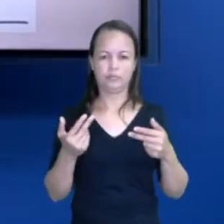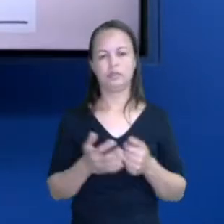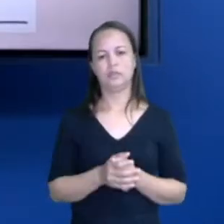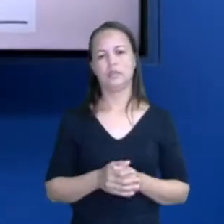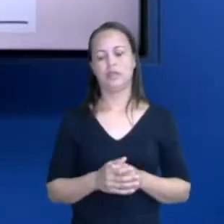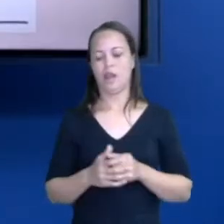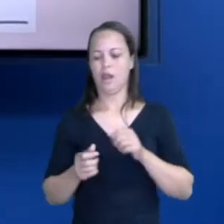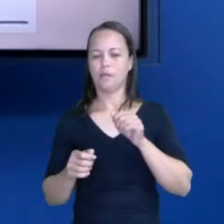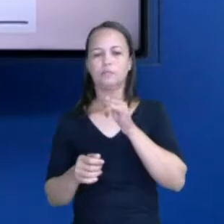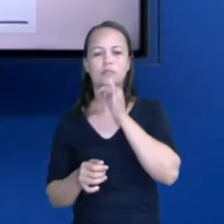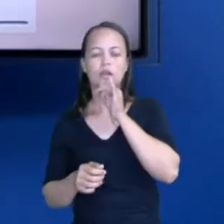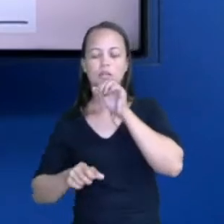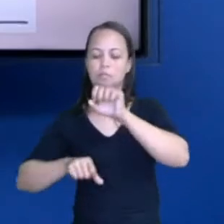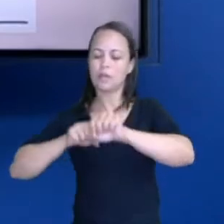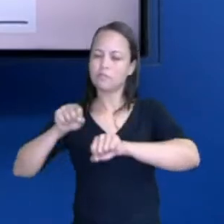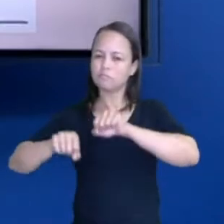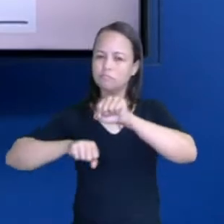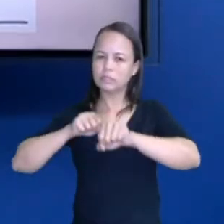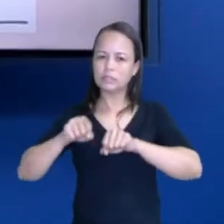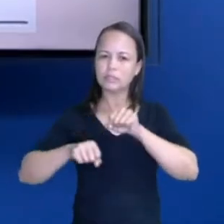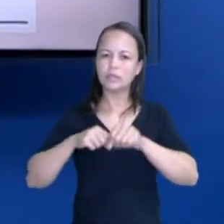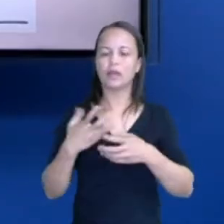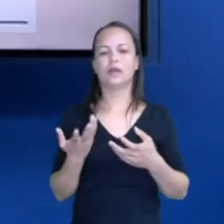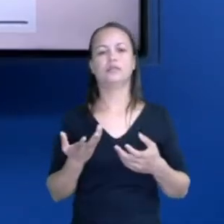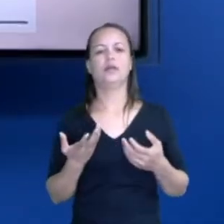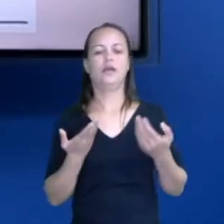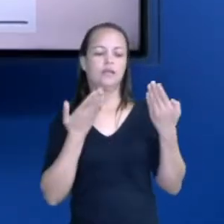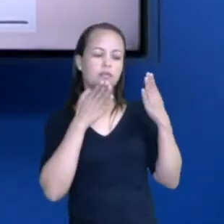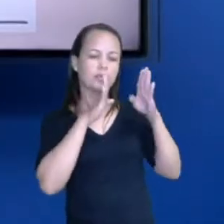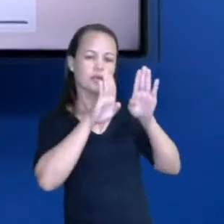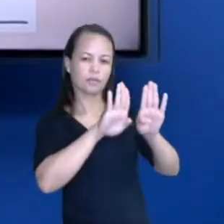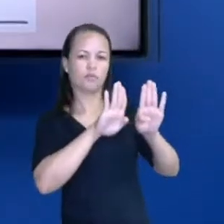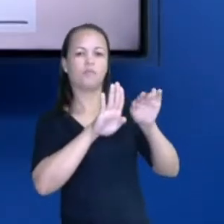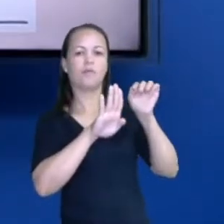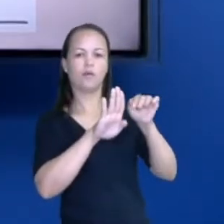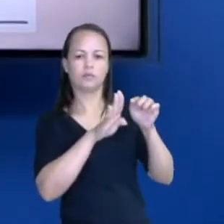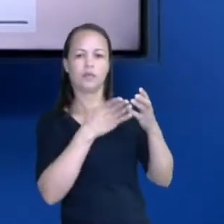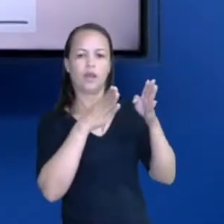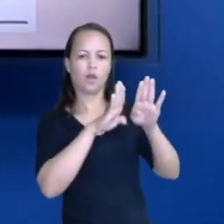nossa bicicleta, né, tem constituinte de ferro, no portão, na grade da nossa